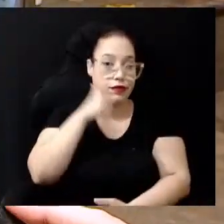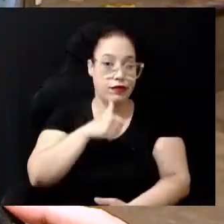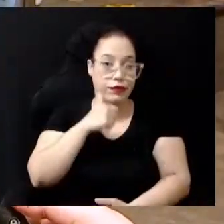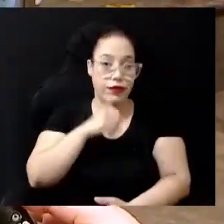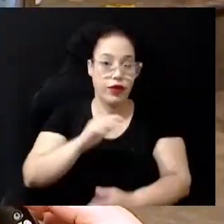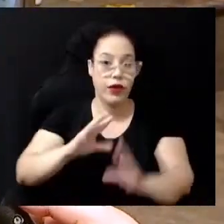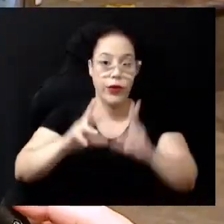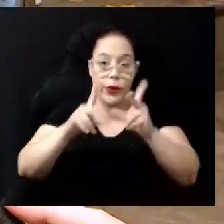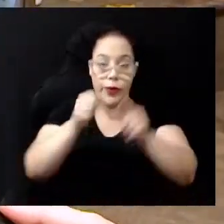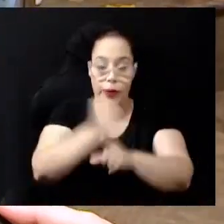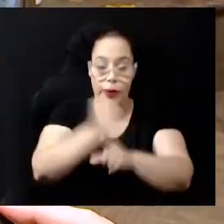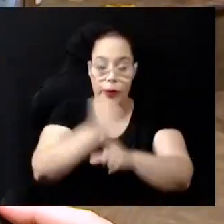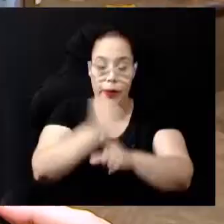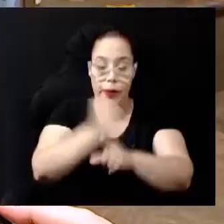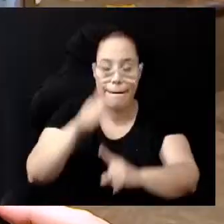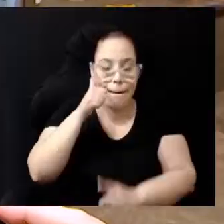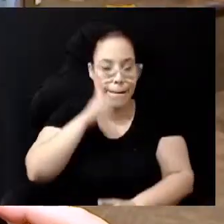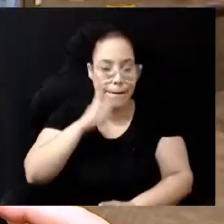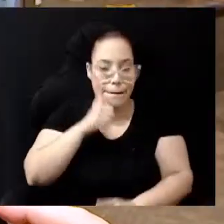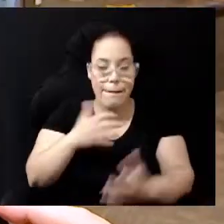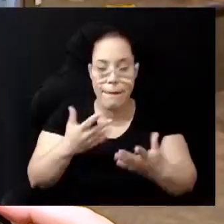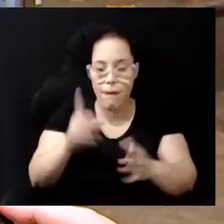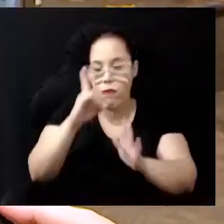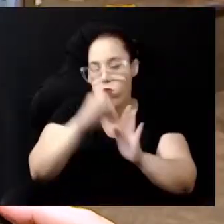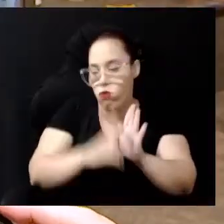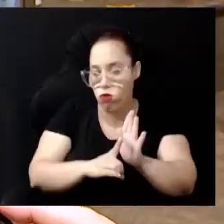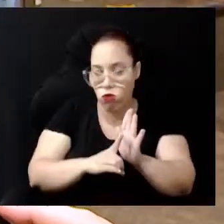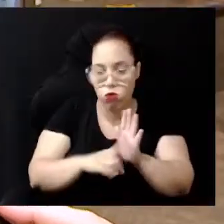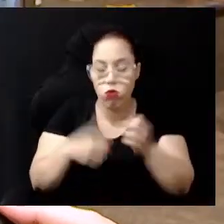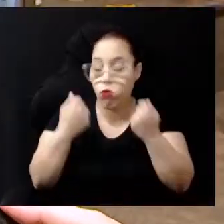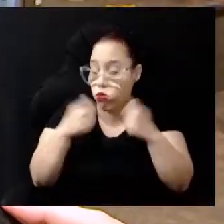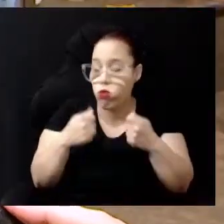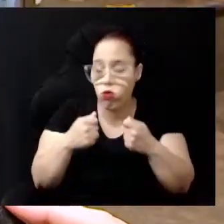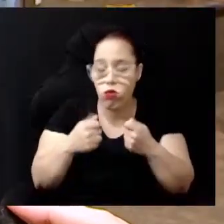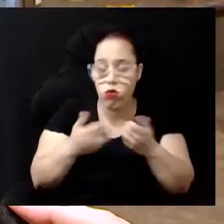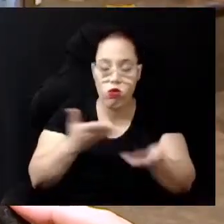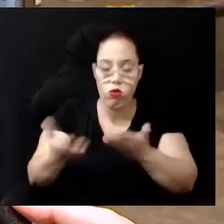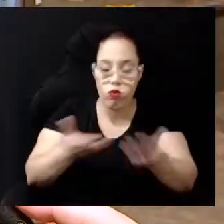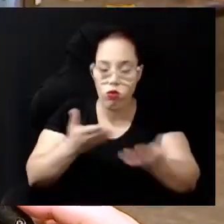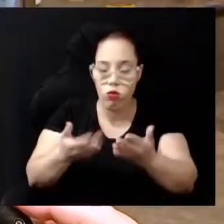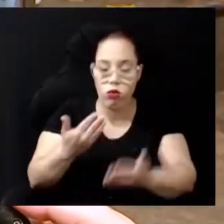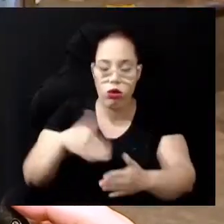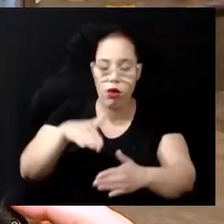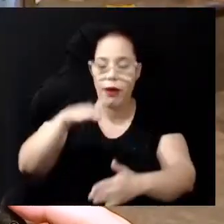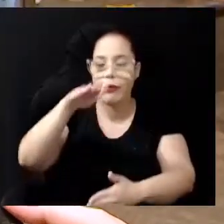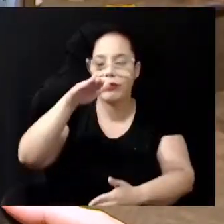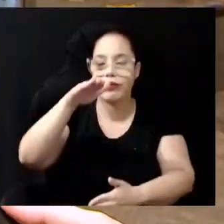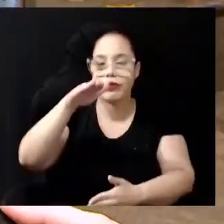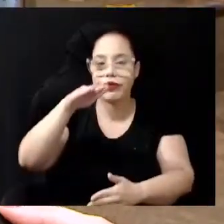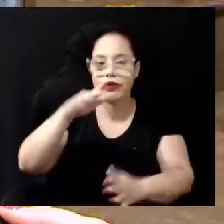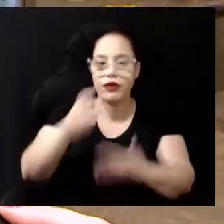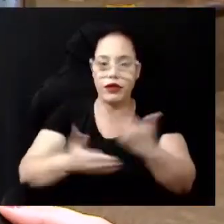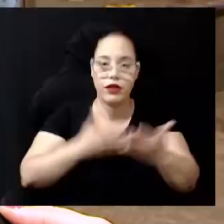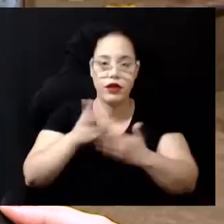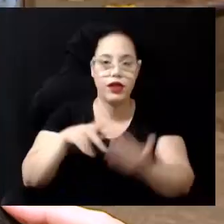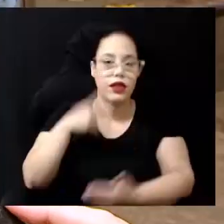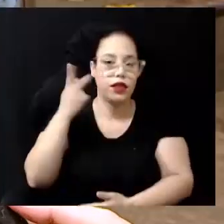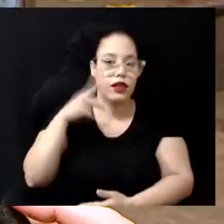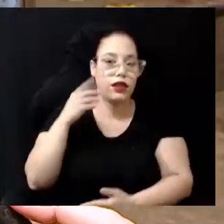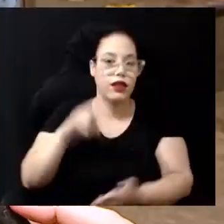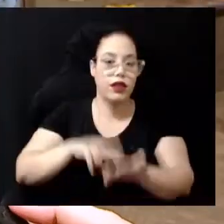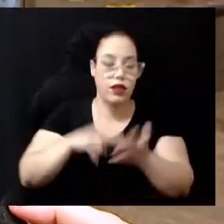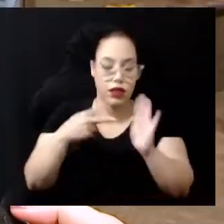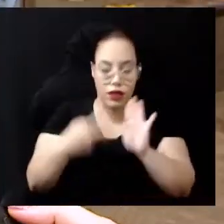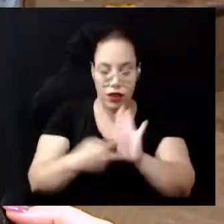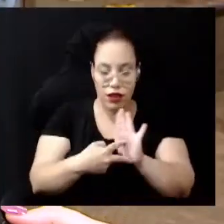vereadoras quanto da sociedade como um todo né as mulheres Elas têm o direito a necessidade de participarem cada vez mais do